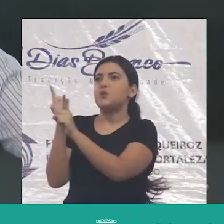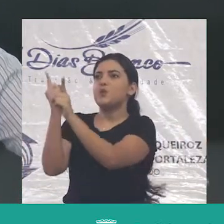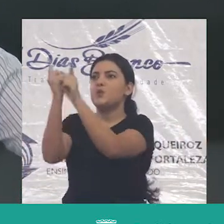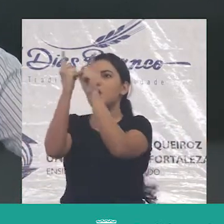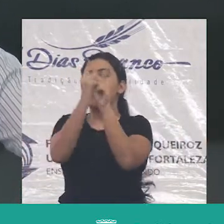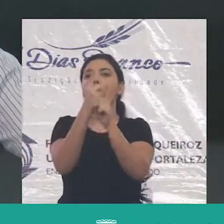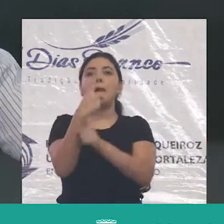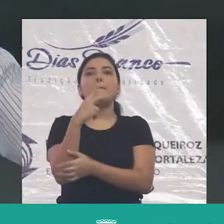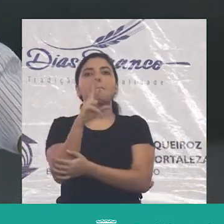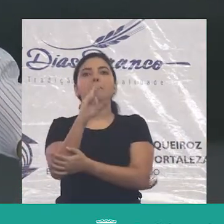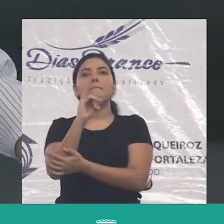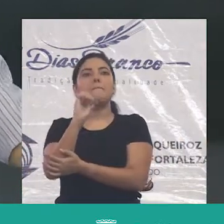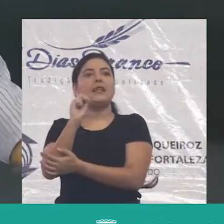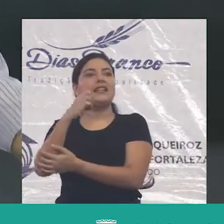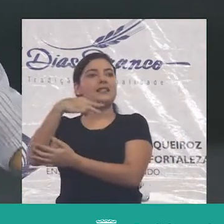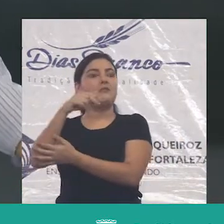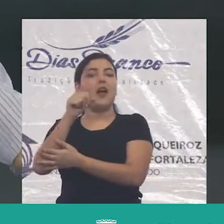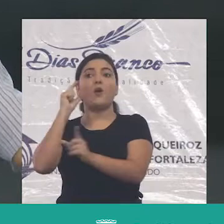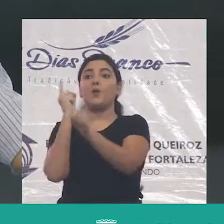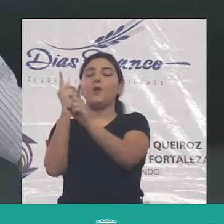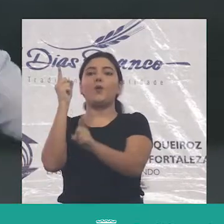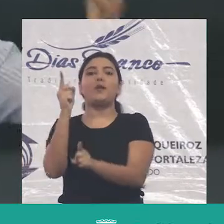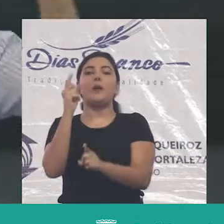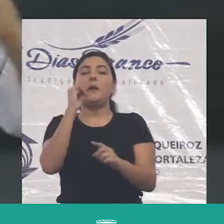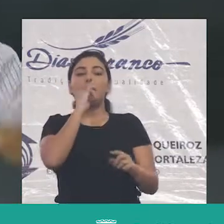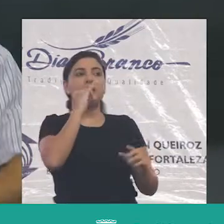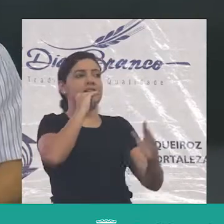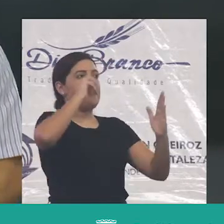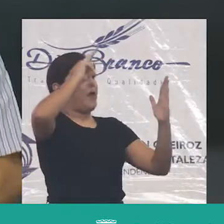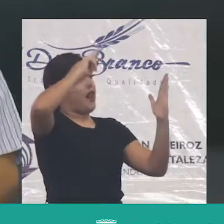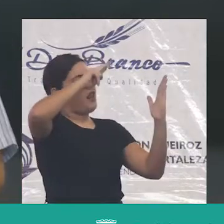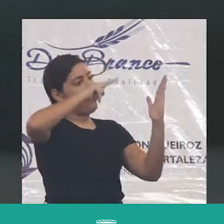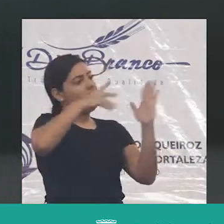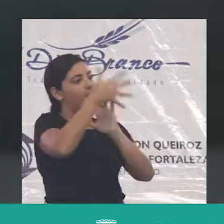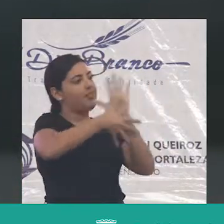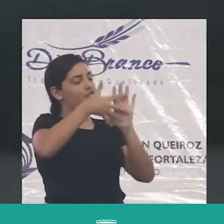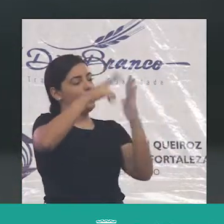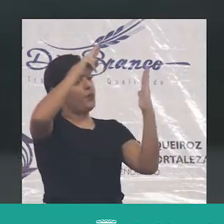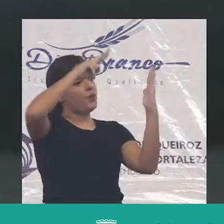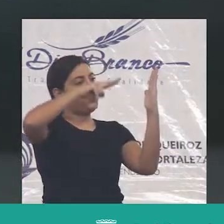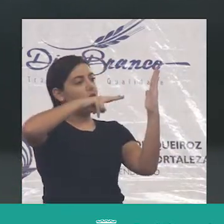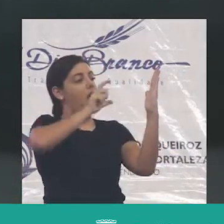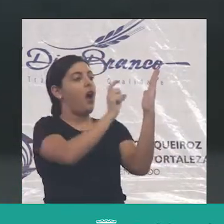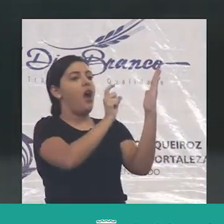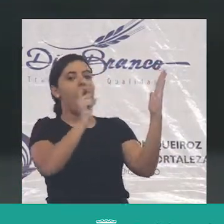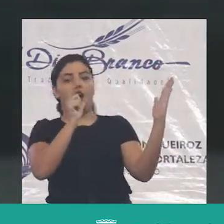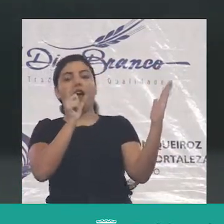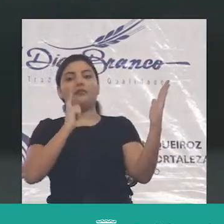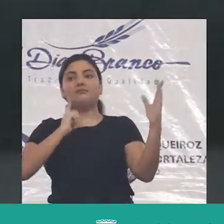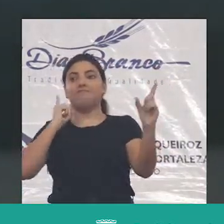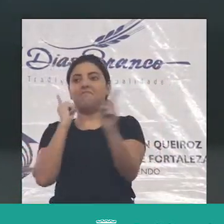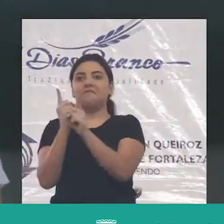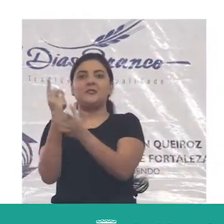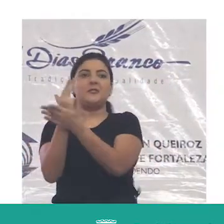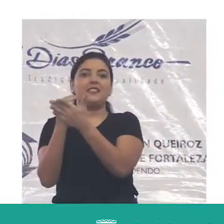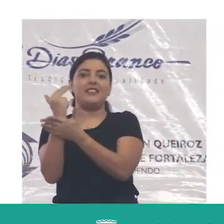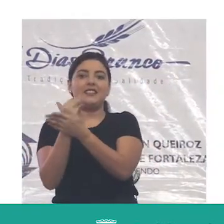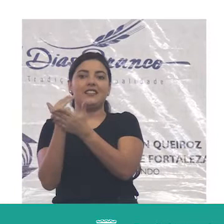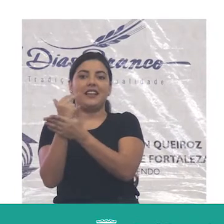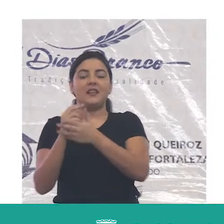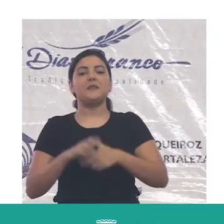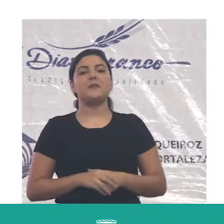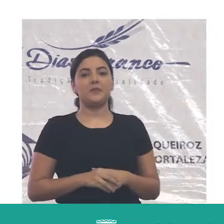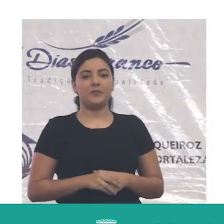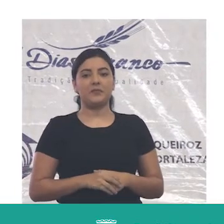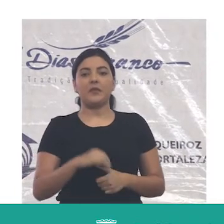prisma. Estou ensinando vocês a ler um texto e enxergar nele a palavra prisma. Se eu avançar um pouco mais, se eu